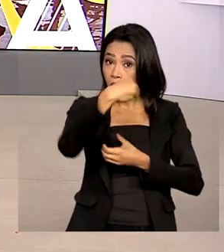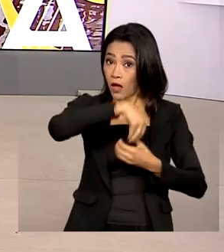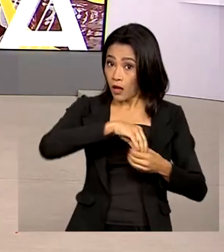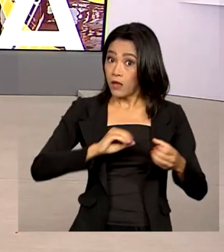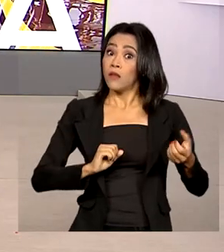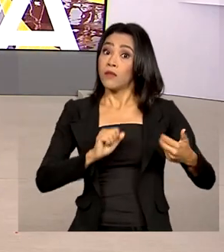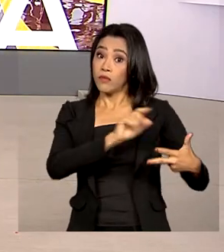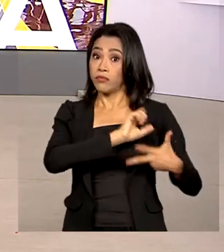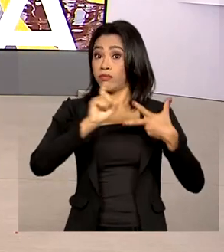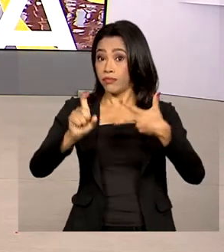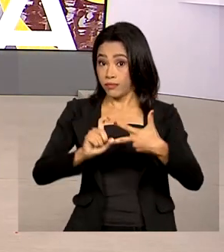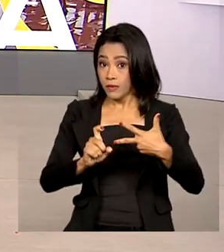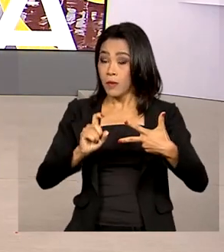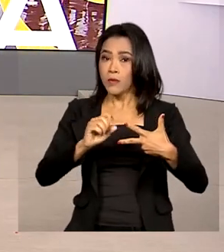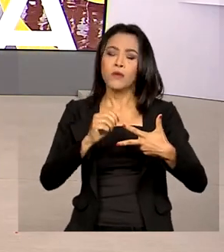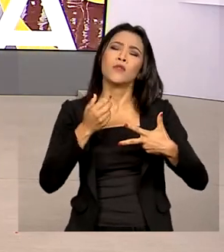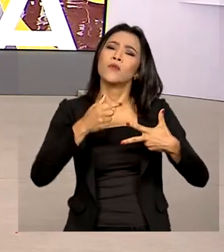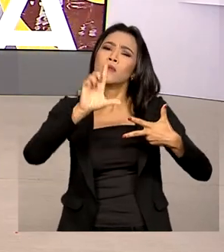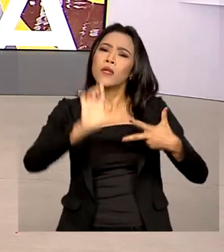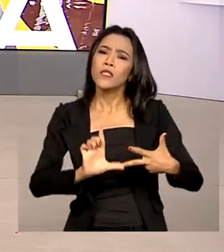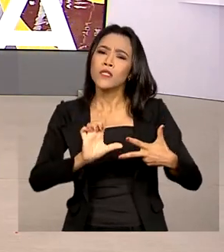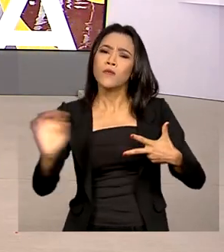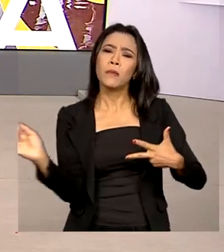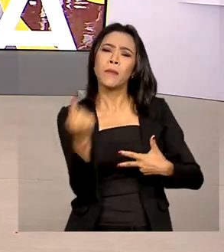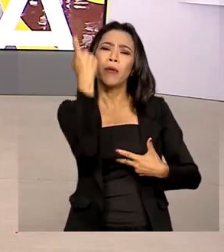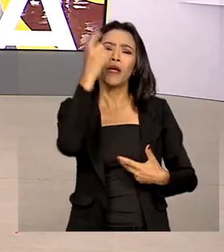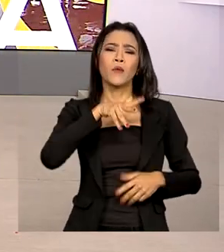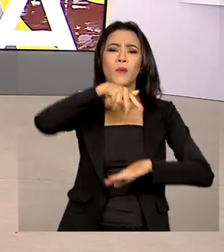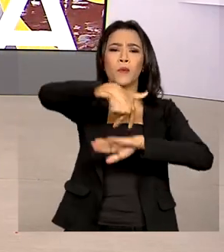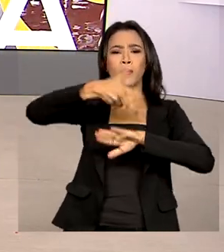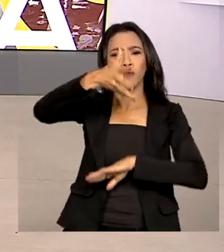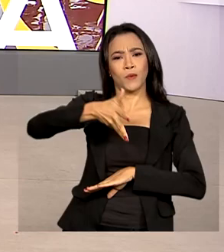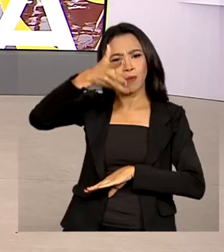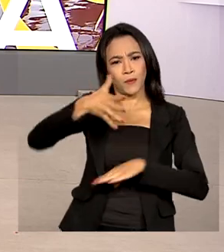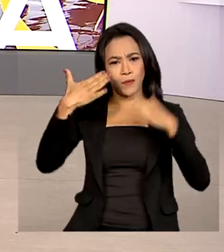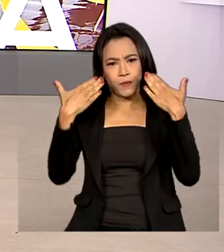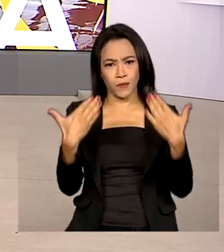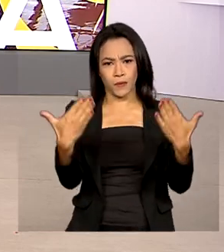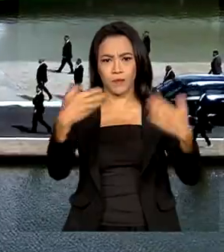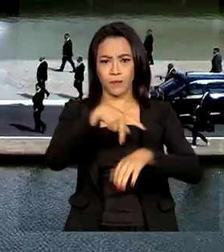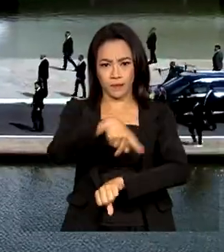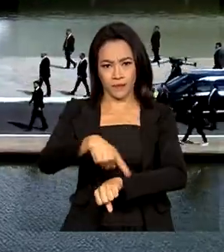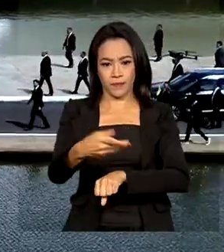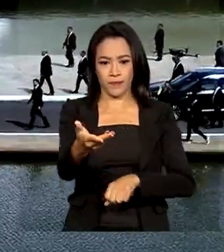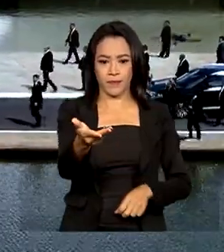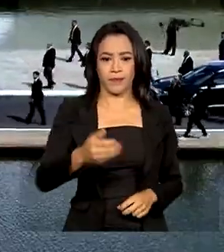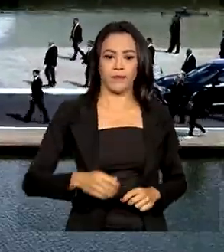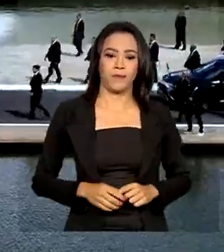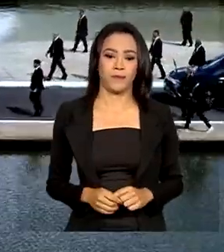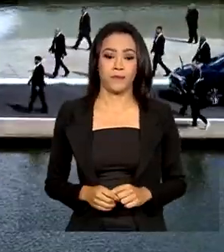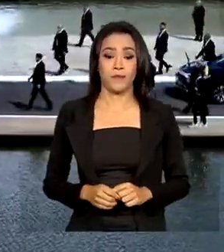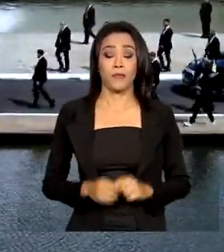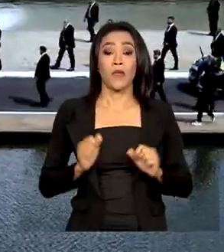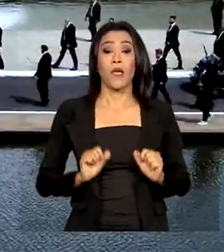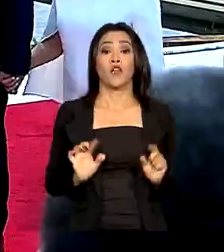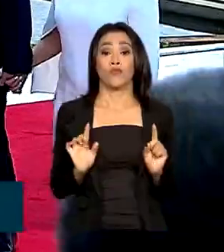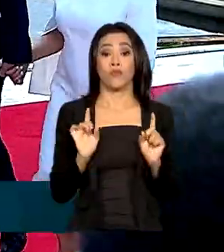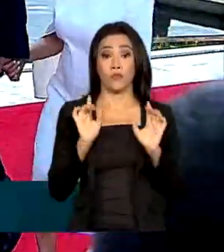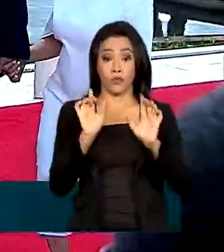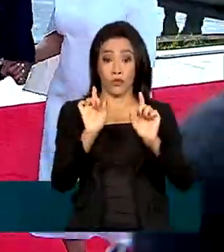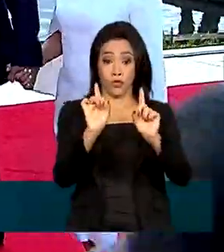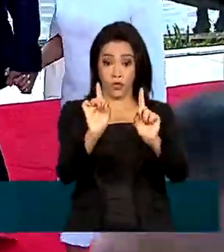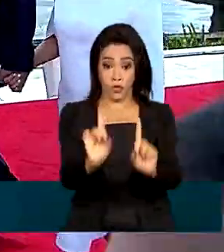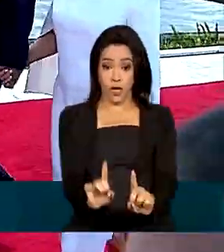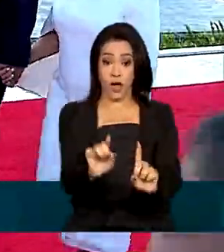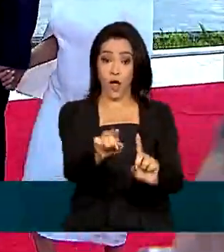Lula fez o primeiro discurso do seu terceiro mandato à frente do país. Na chegada ao Congresso, Lula